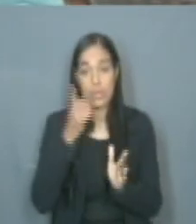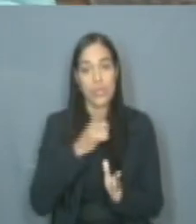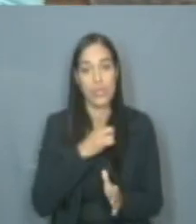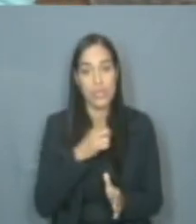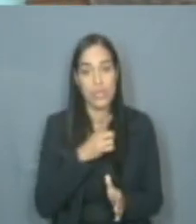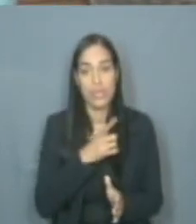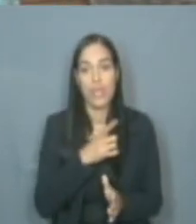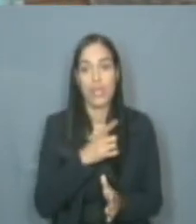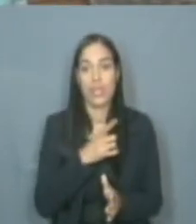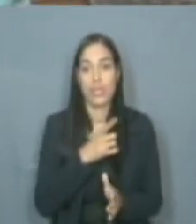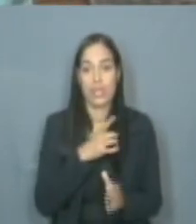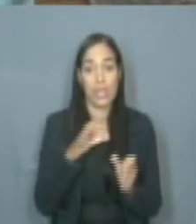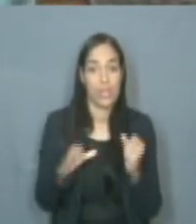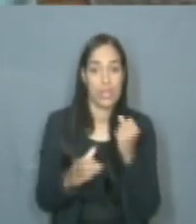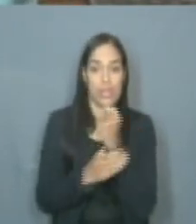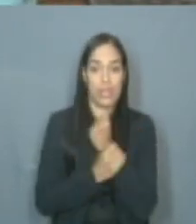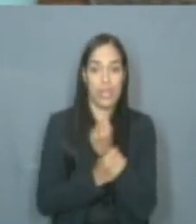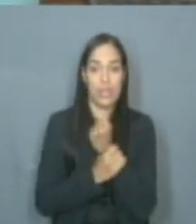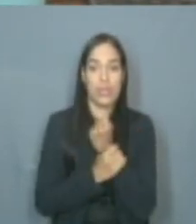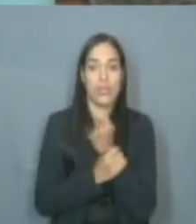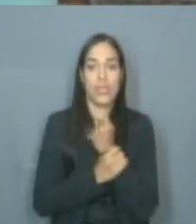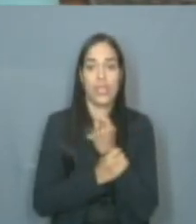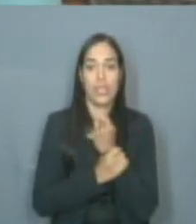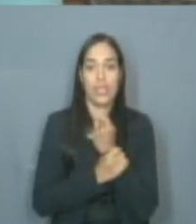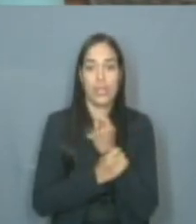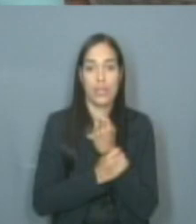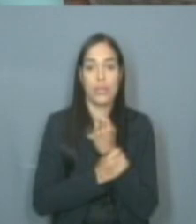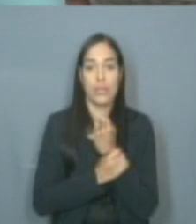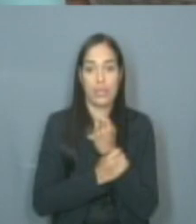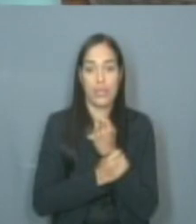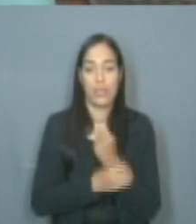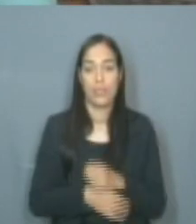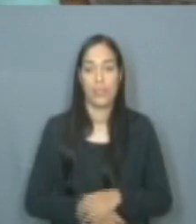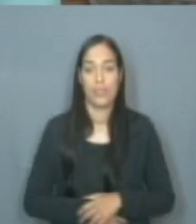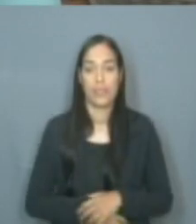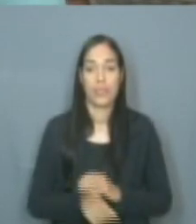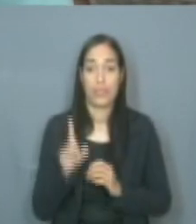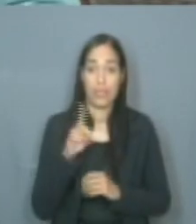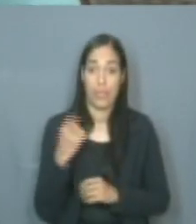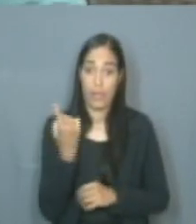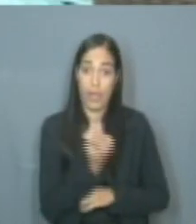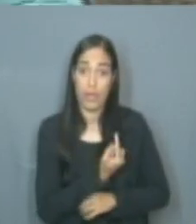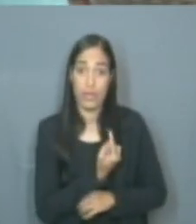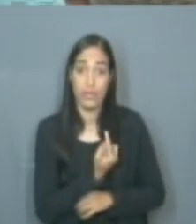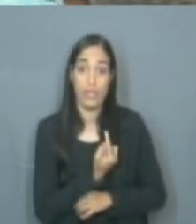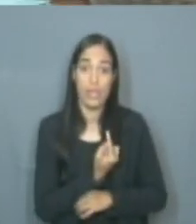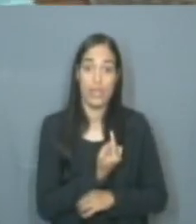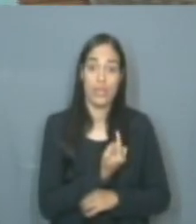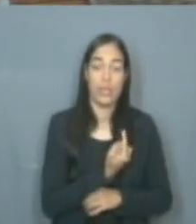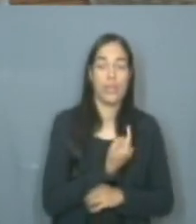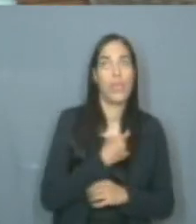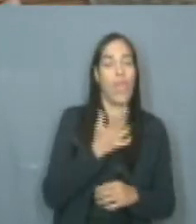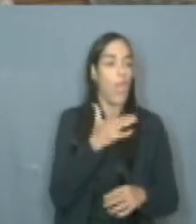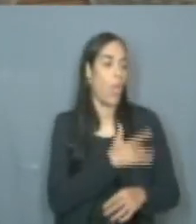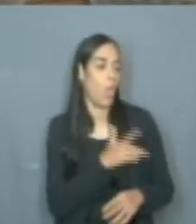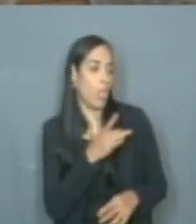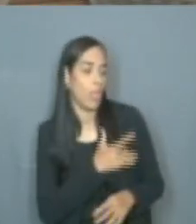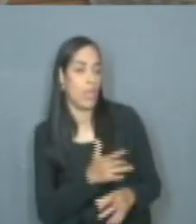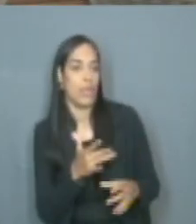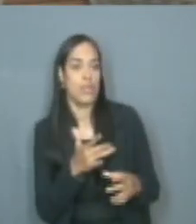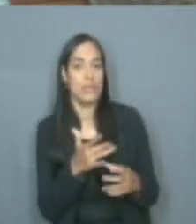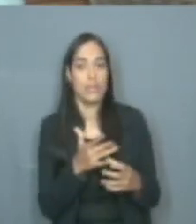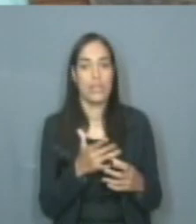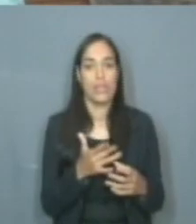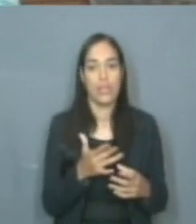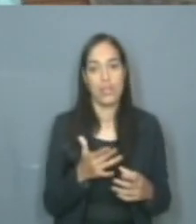têm assegurado aquilo que lhe é devido. Então, a gente não pode ficar nessa historinha de coitadinho, de mimimi,